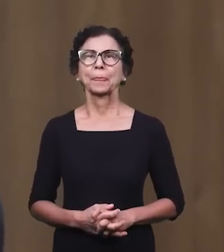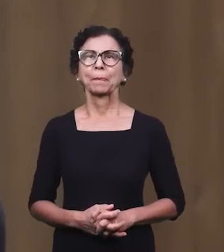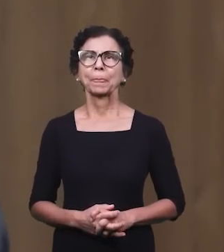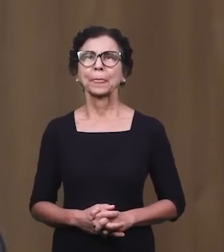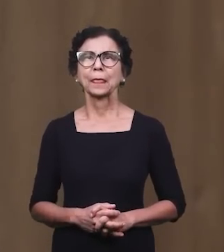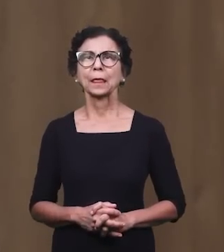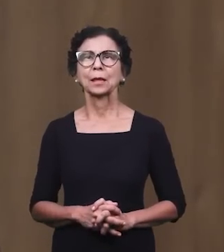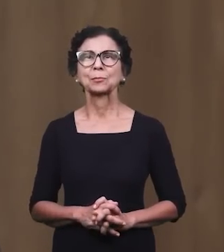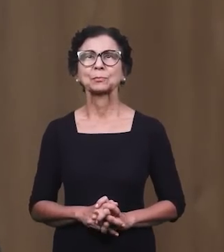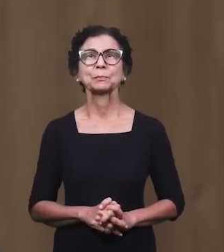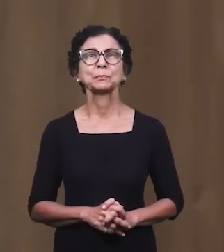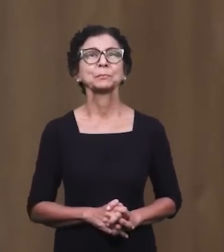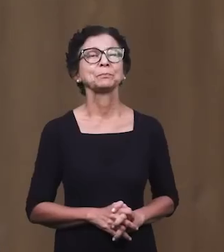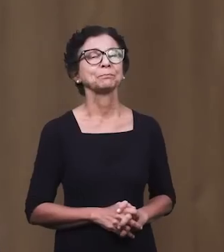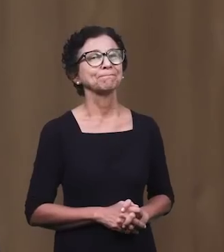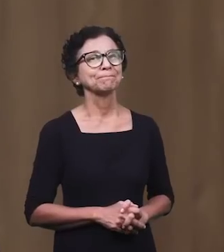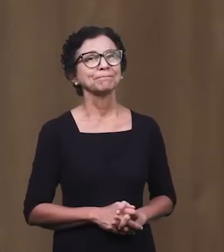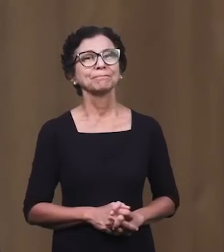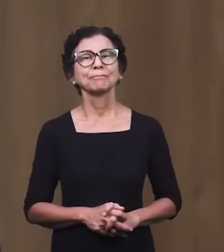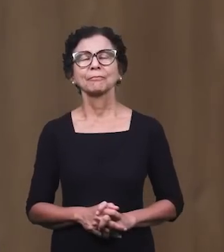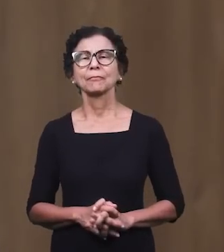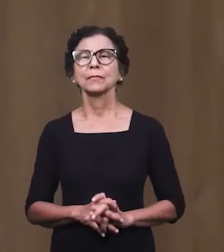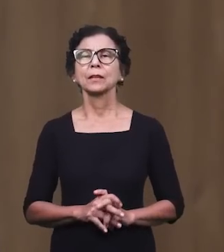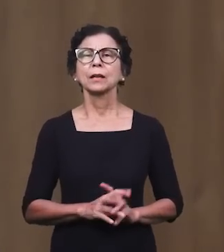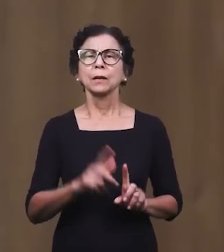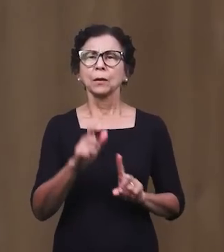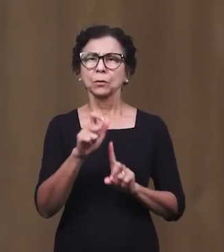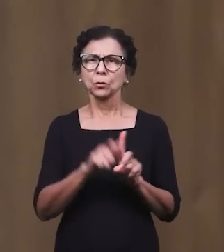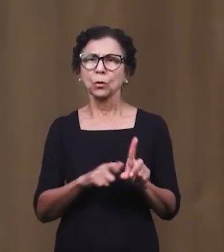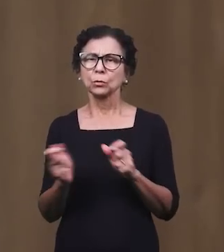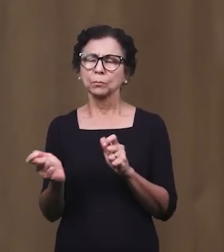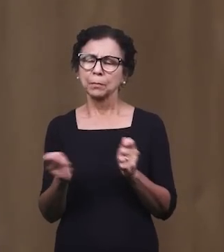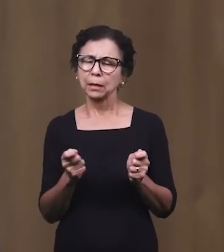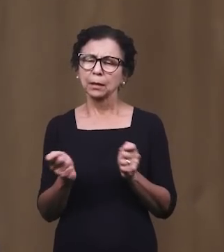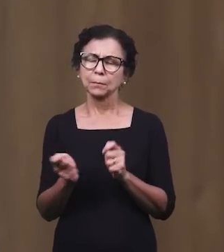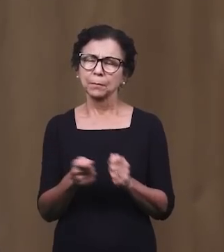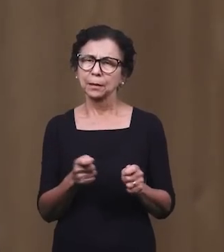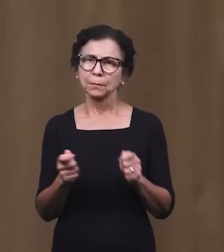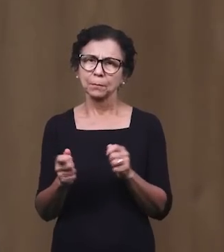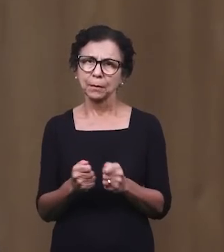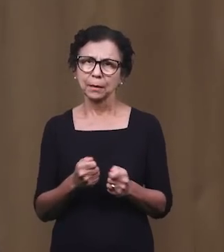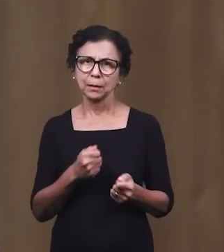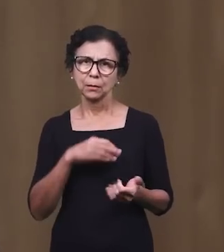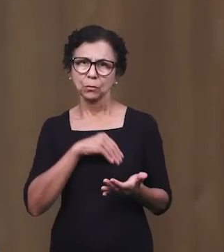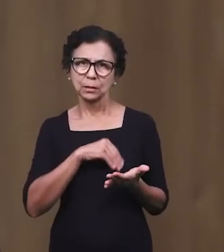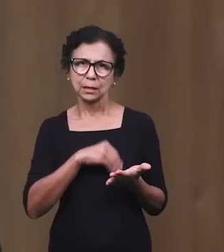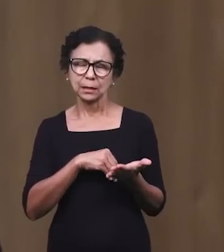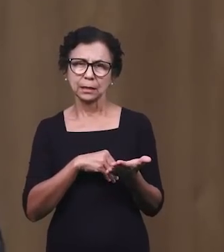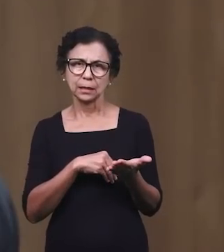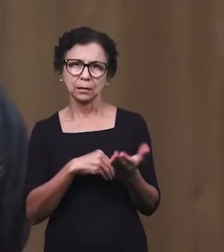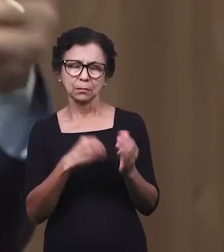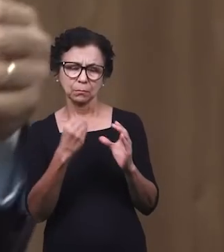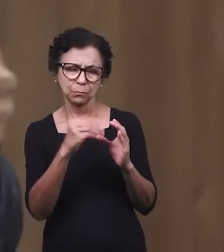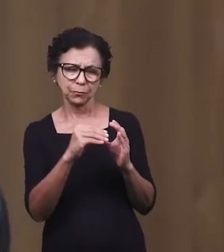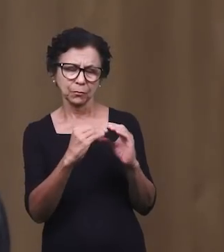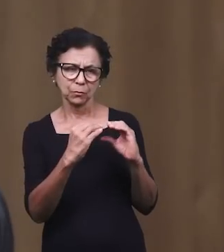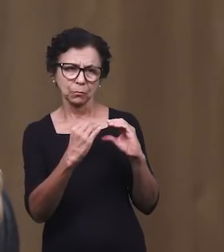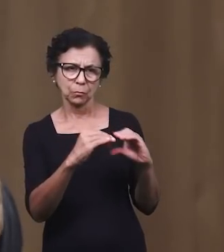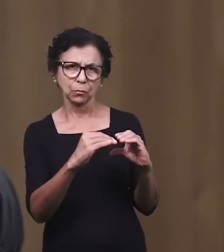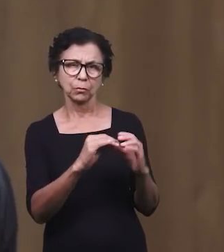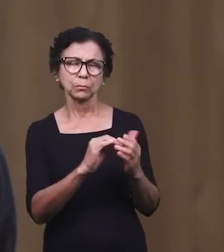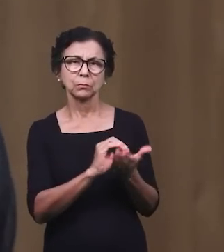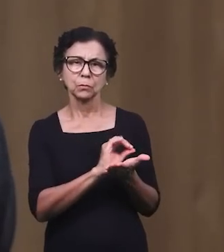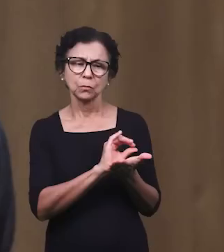é fundamental, porque você cria um hábito. Mesmo nos dias difíceis, uma queda na renda, um